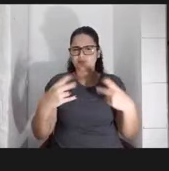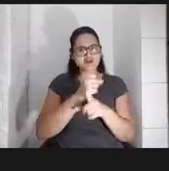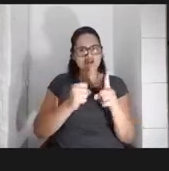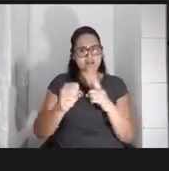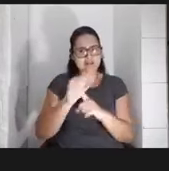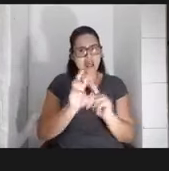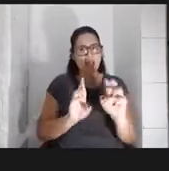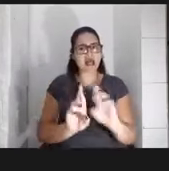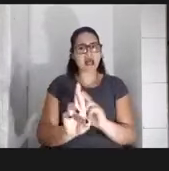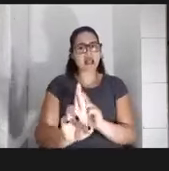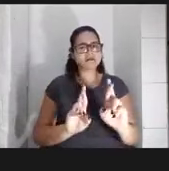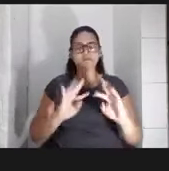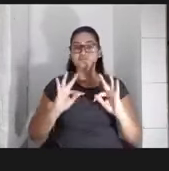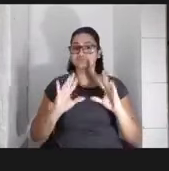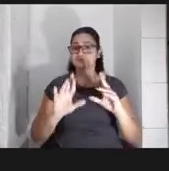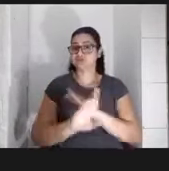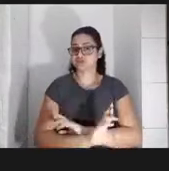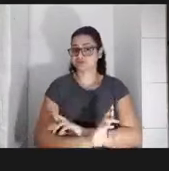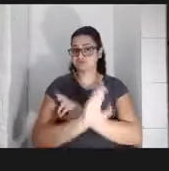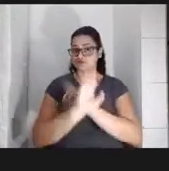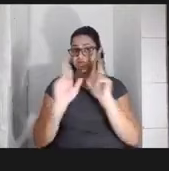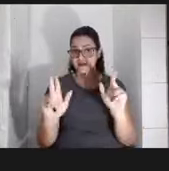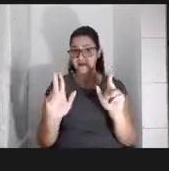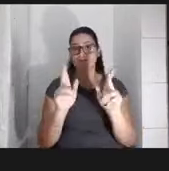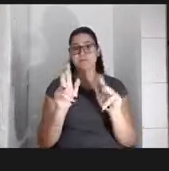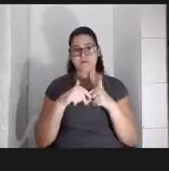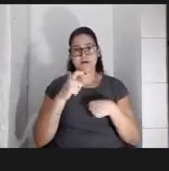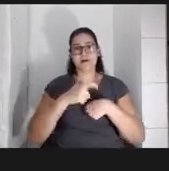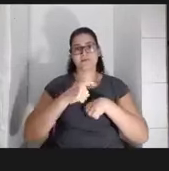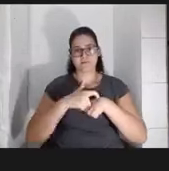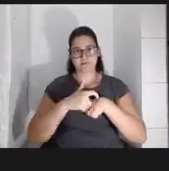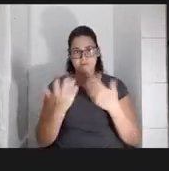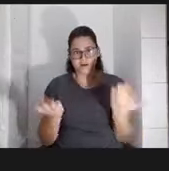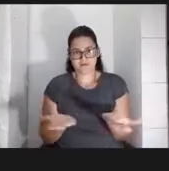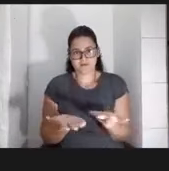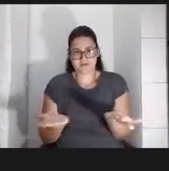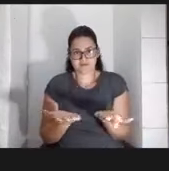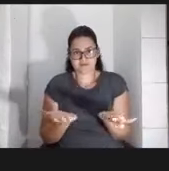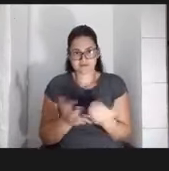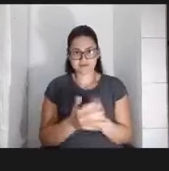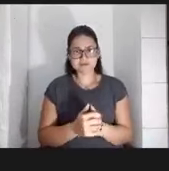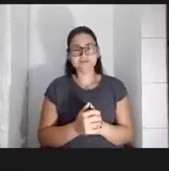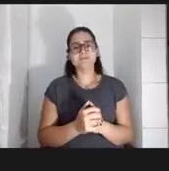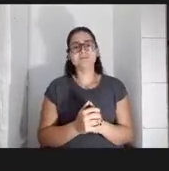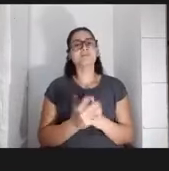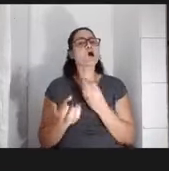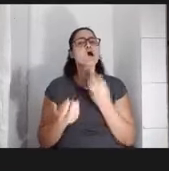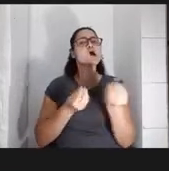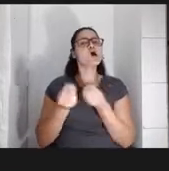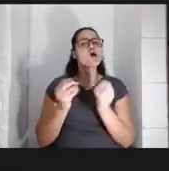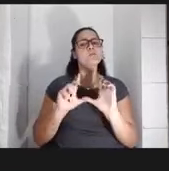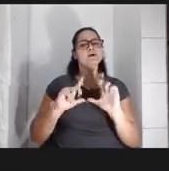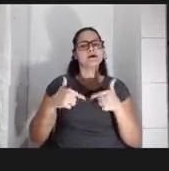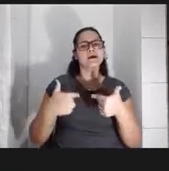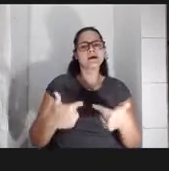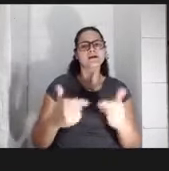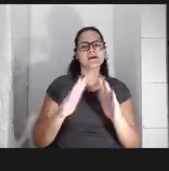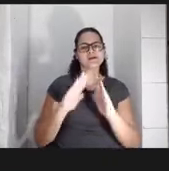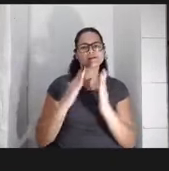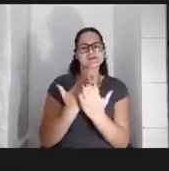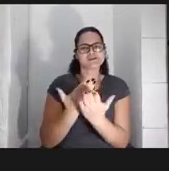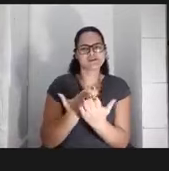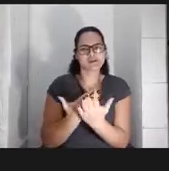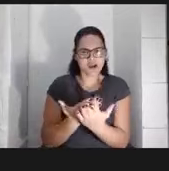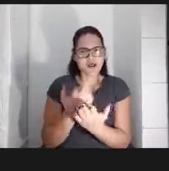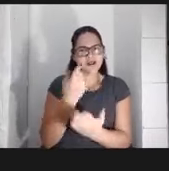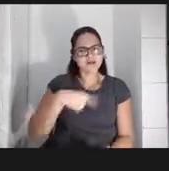funcionários, na lógica de como funciona uma escola, e quem sabe como funciona uma escola vai entender o que eu estou